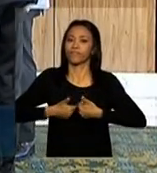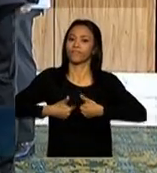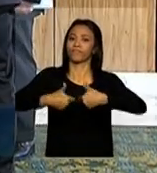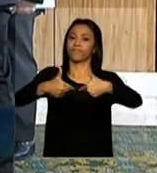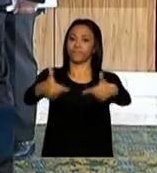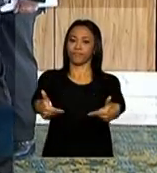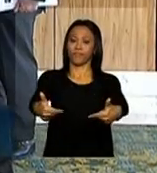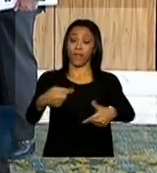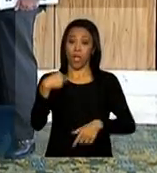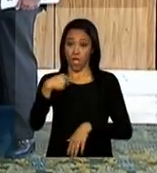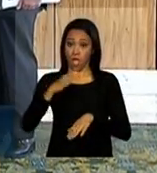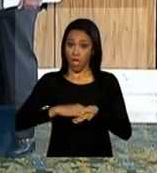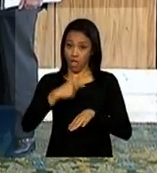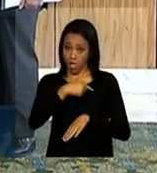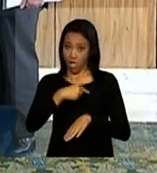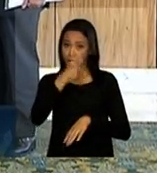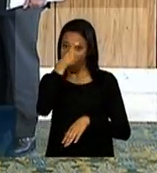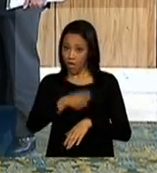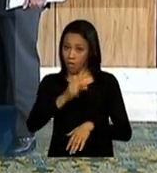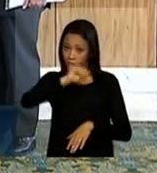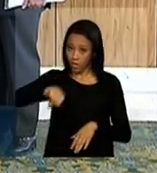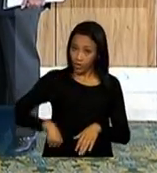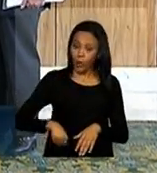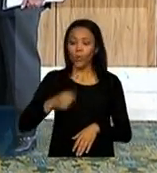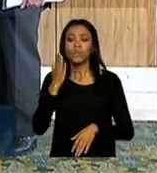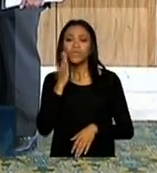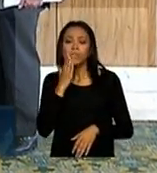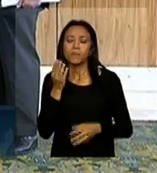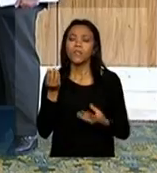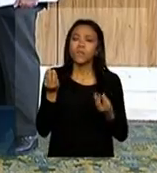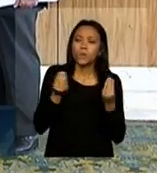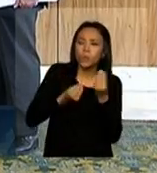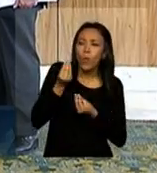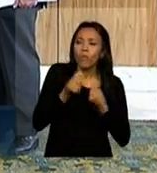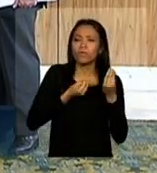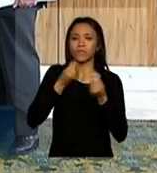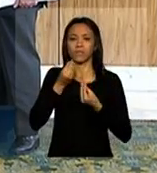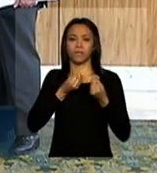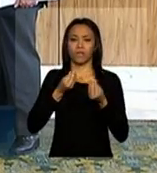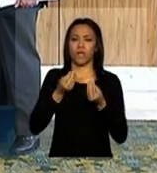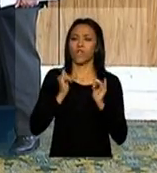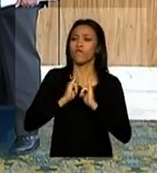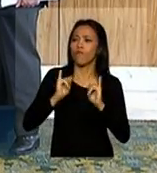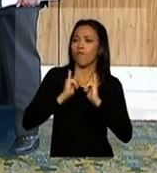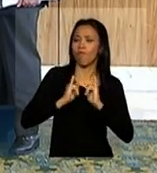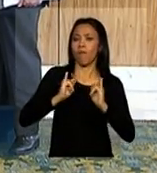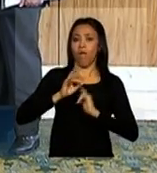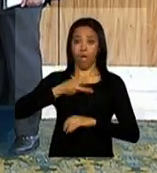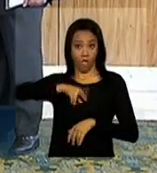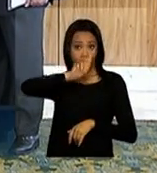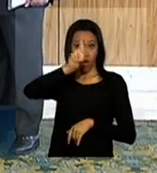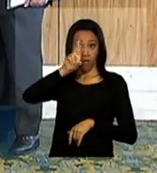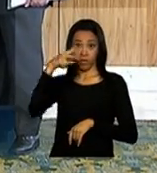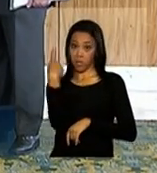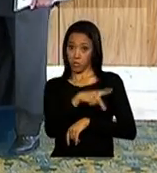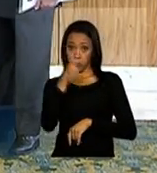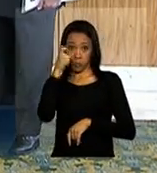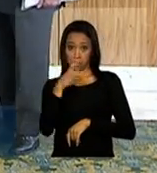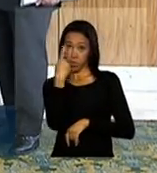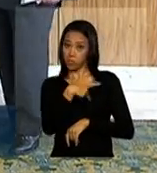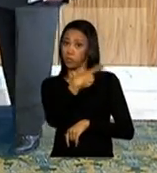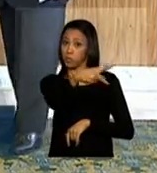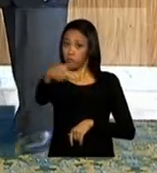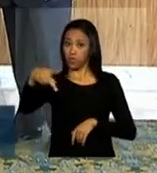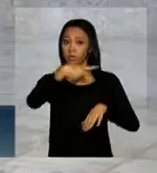Ele que tem a missão, a tarefa de negociar, de informar, de representar e defender os interesses de seus países